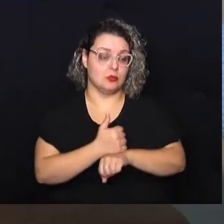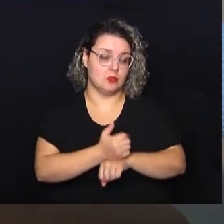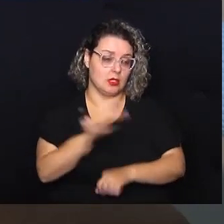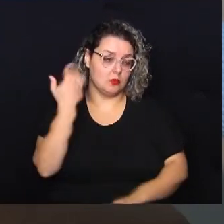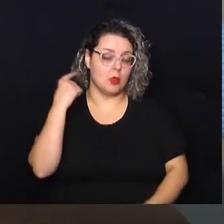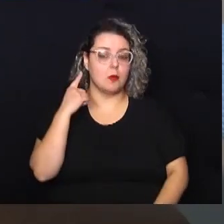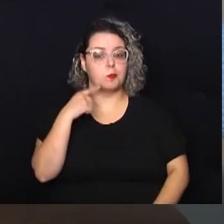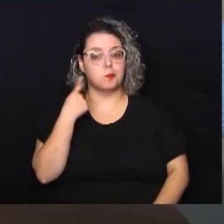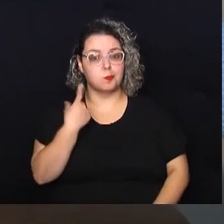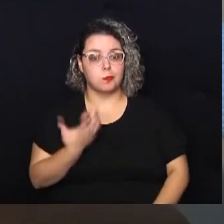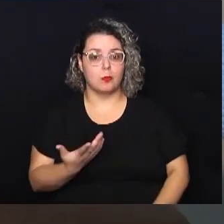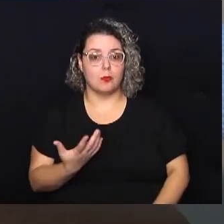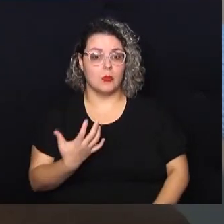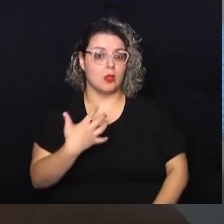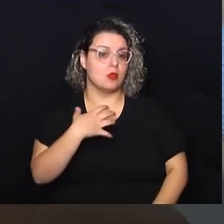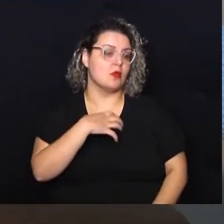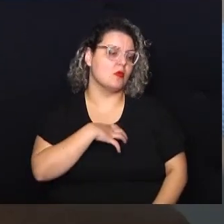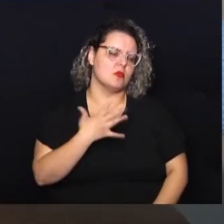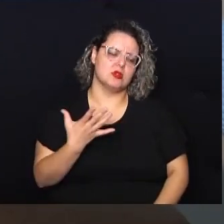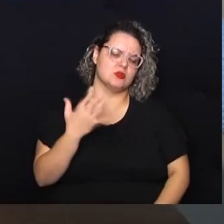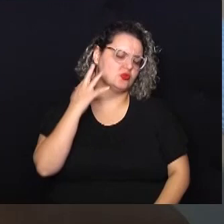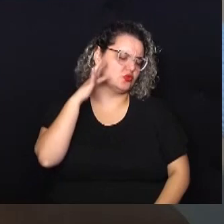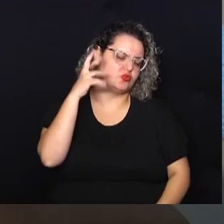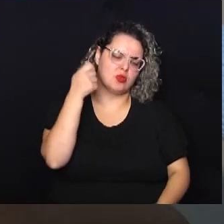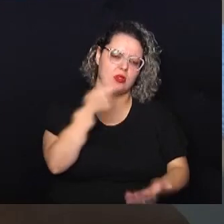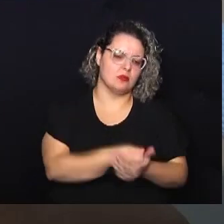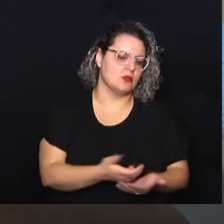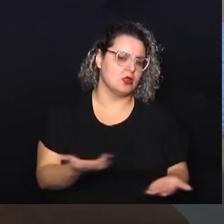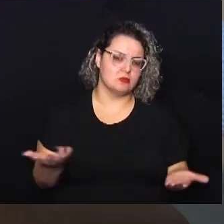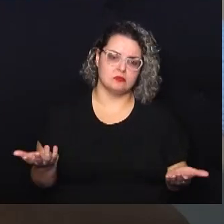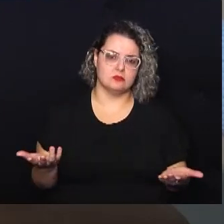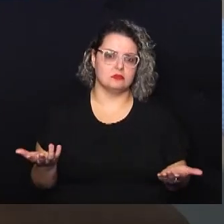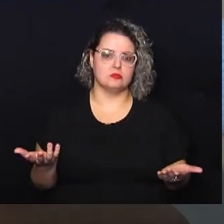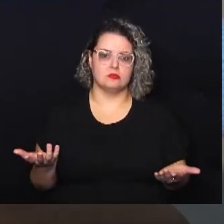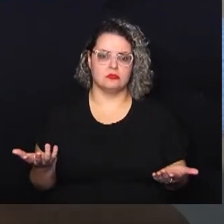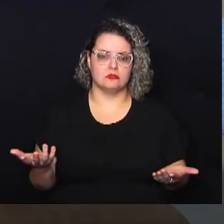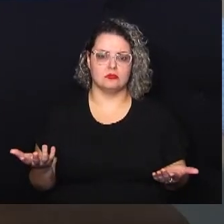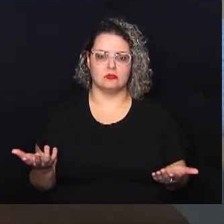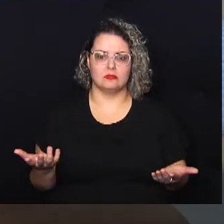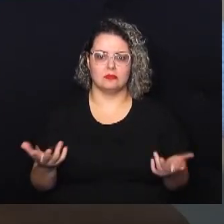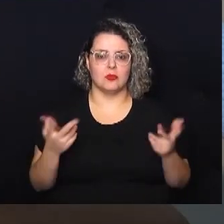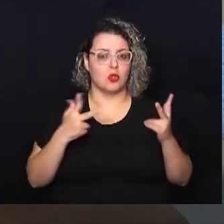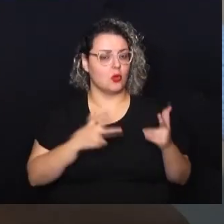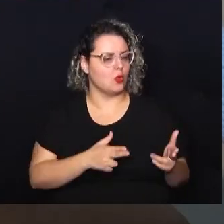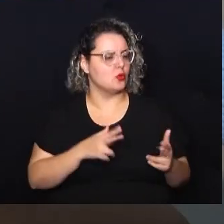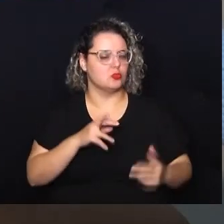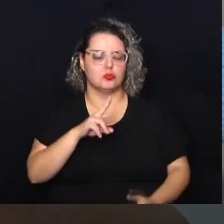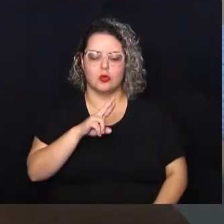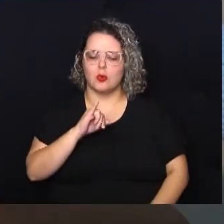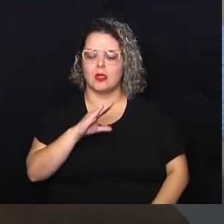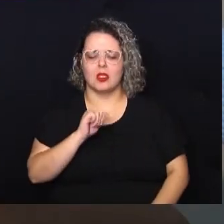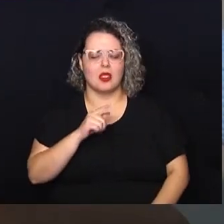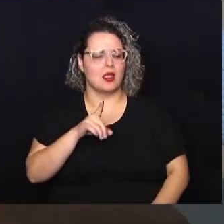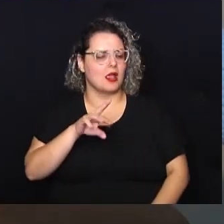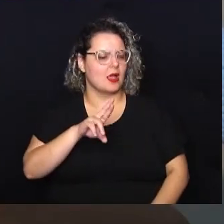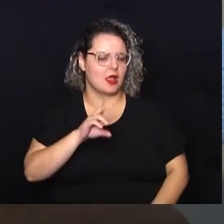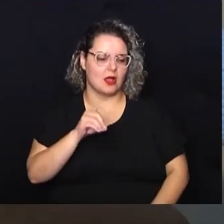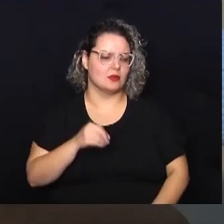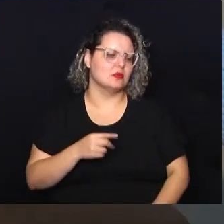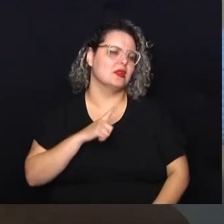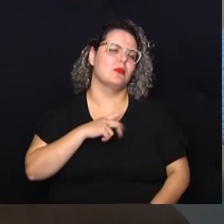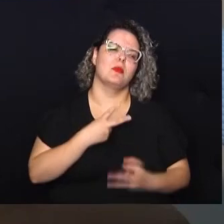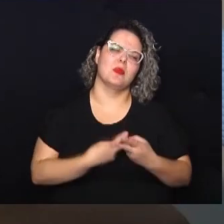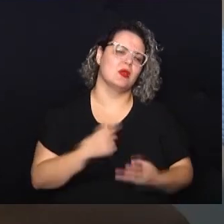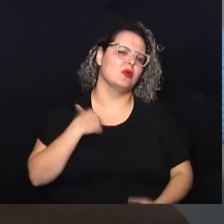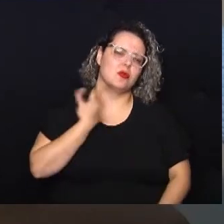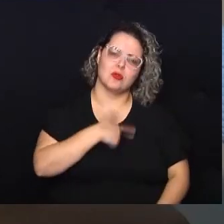tá? E eu me sinto assim realizada aqui, tá? Ainda mais com o Ricardo, que tem uma paciência muito grande conosco,